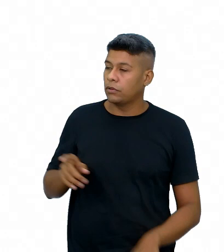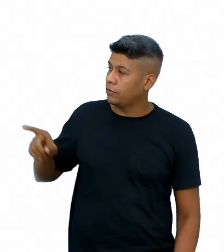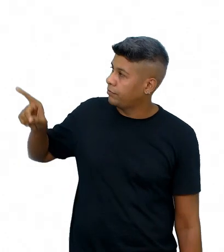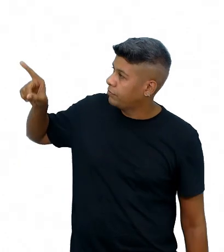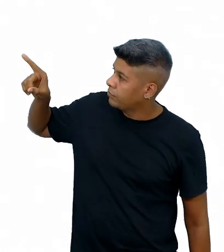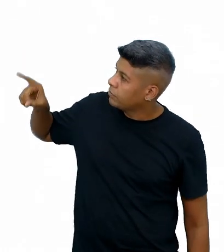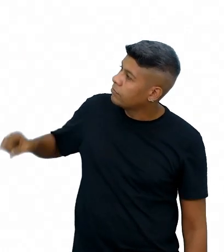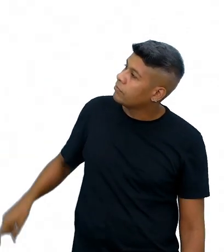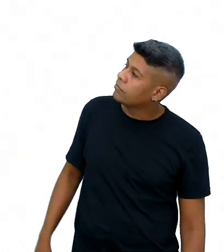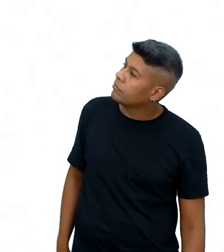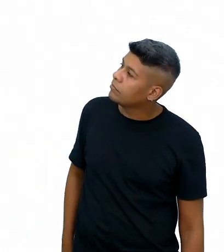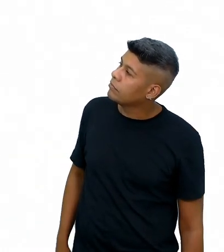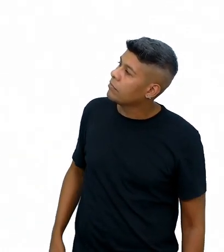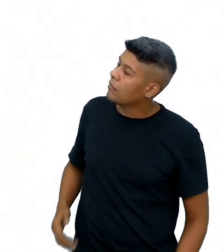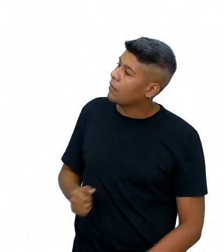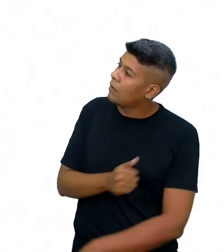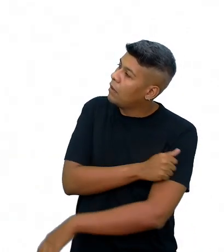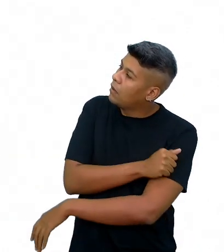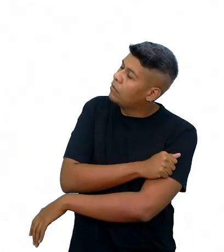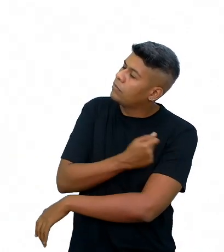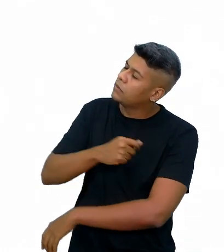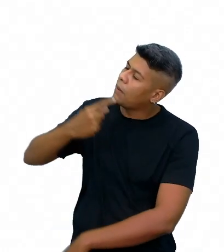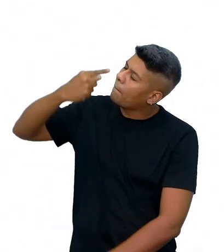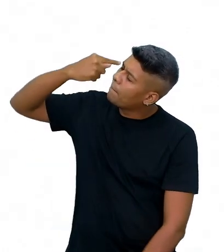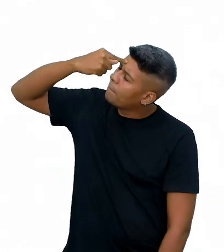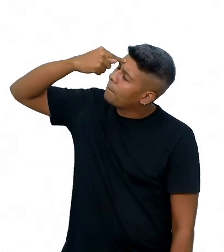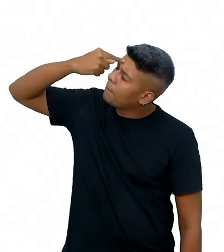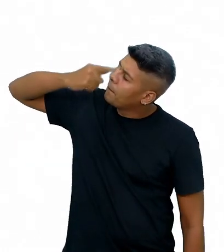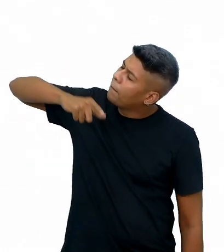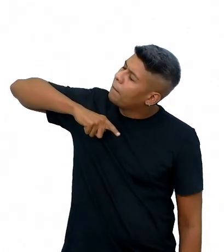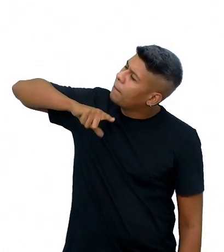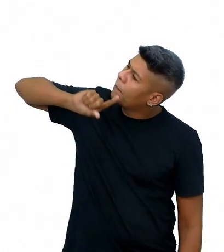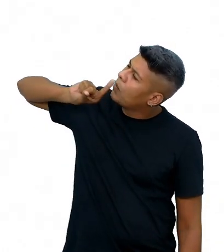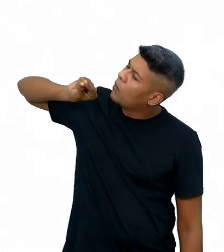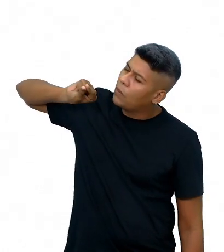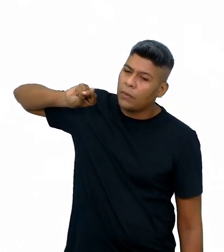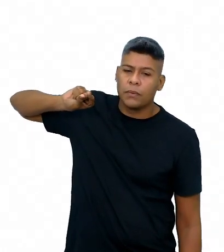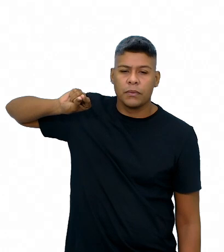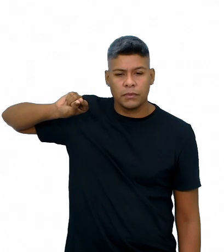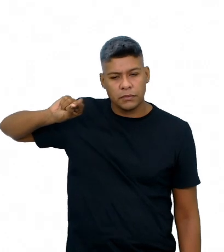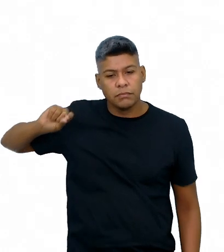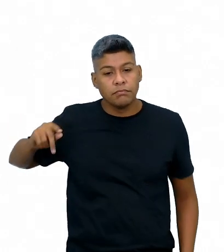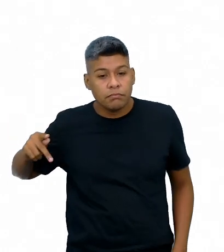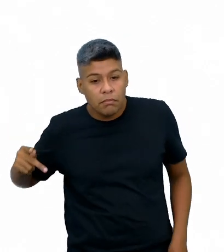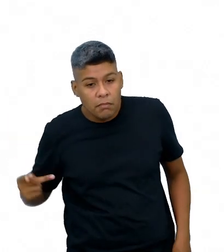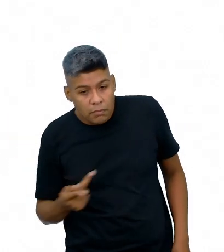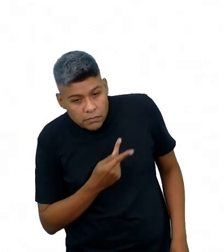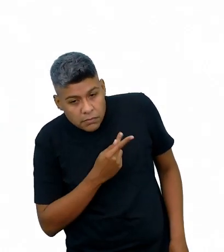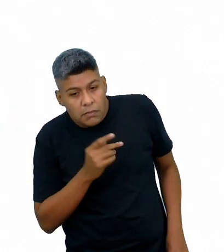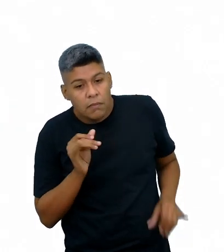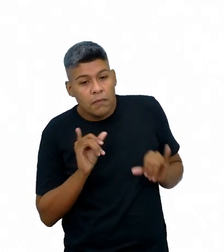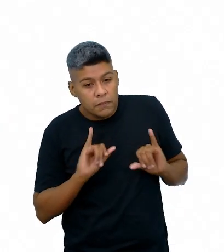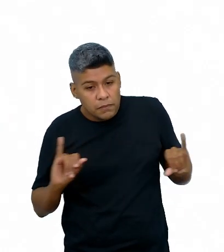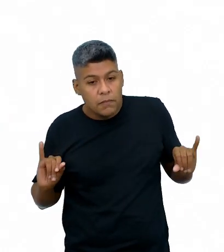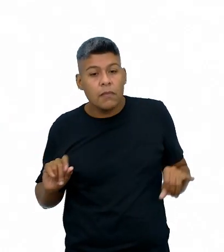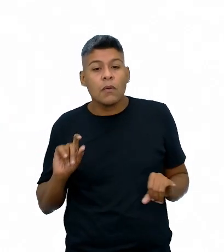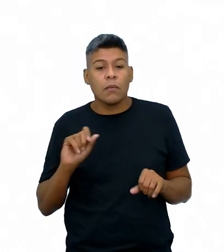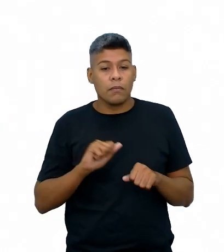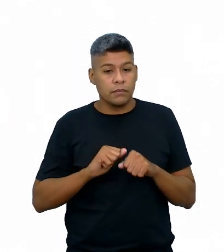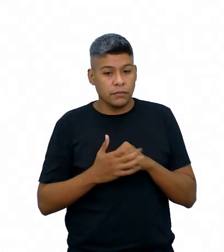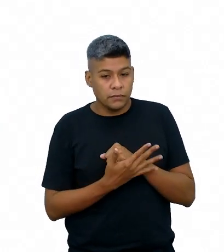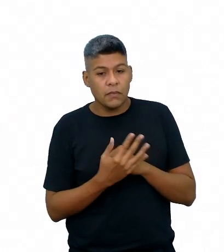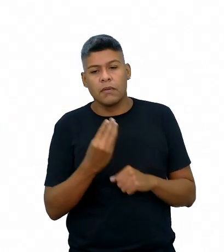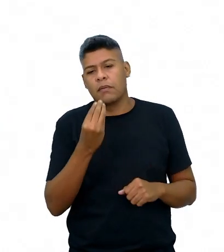fazer com que os alunos reflitam a respeito. Você tem lá uma situação, a notícia A, o coronavírus